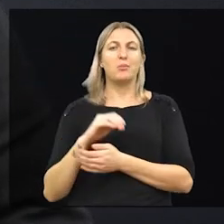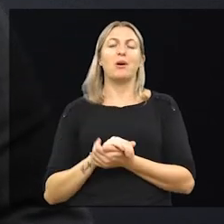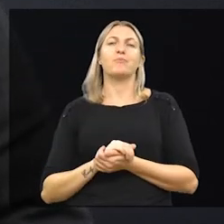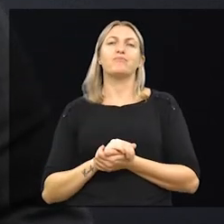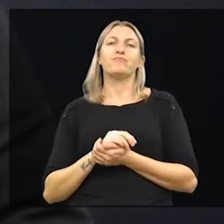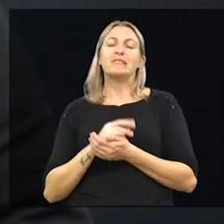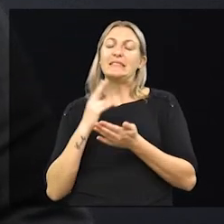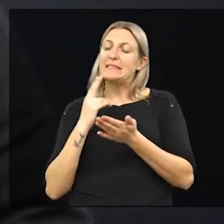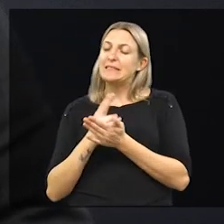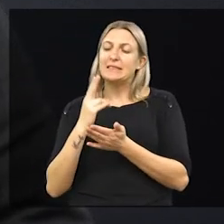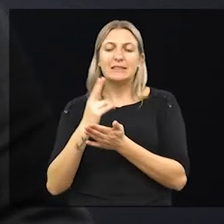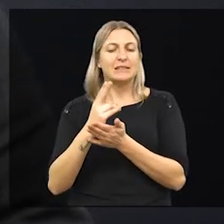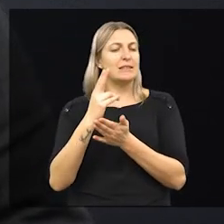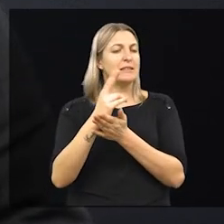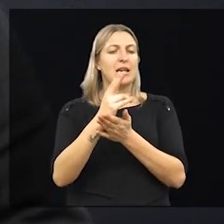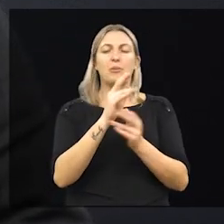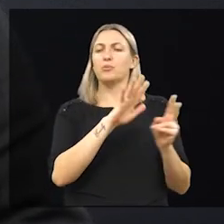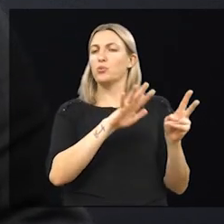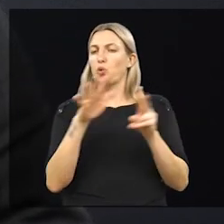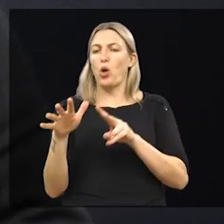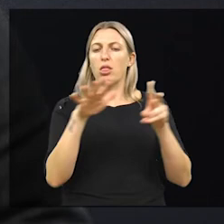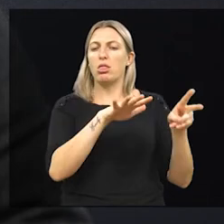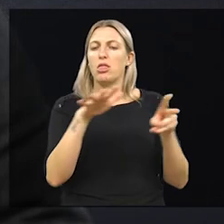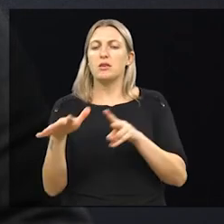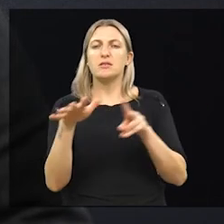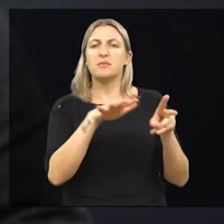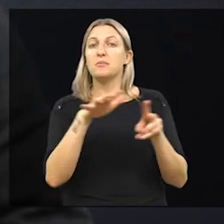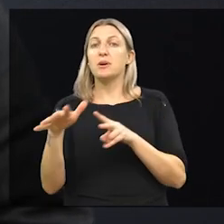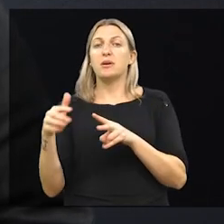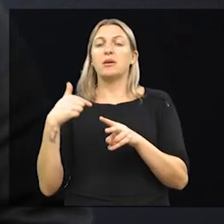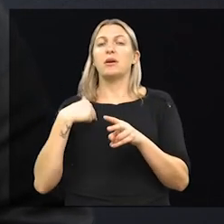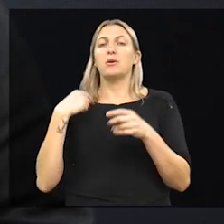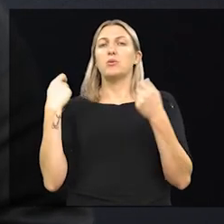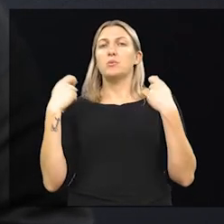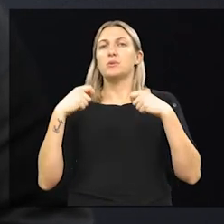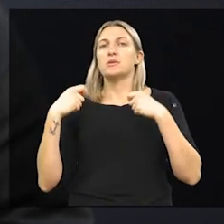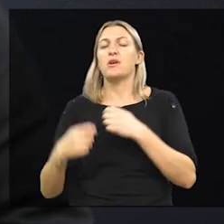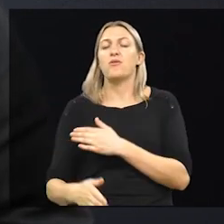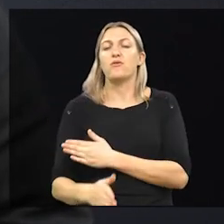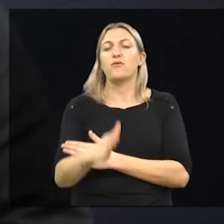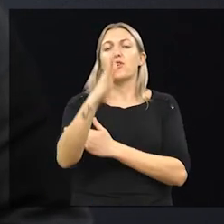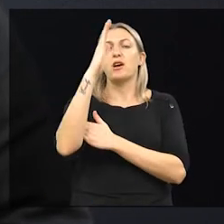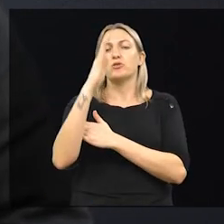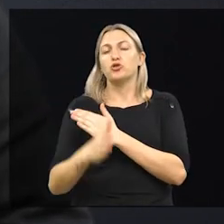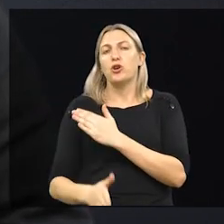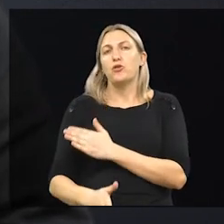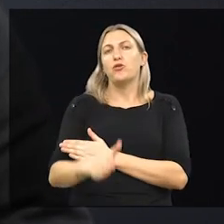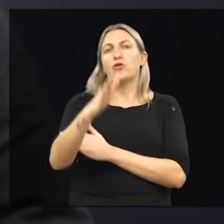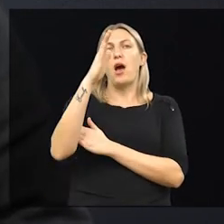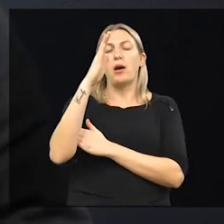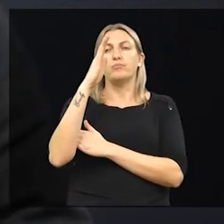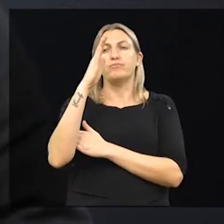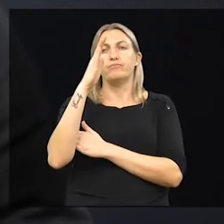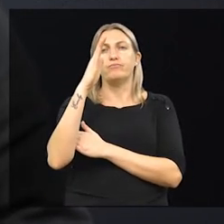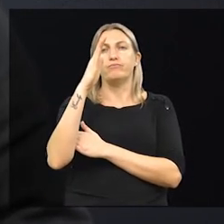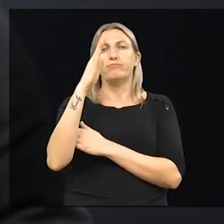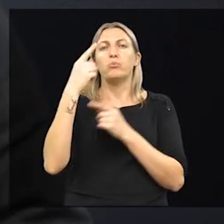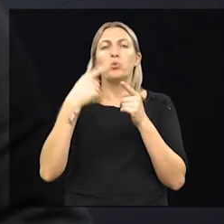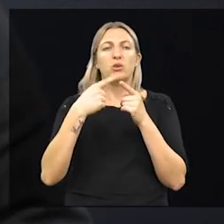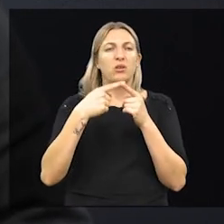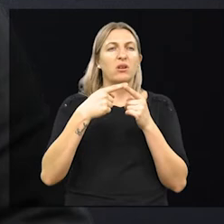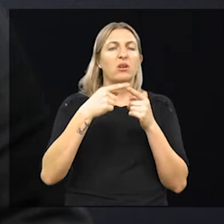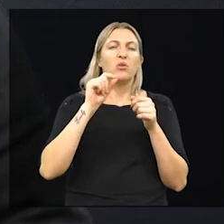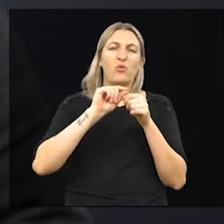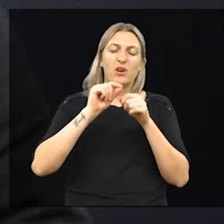onde a gente faz as disciplinas presenciais então foi bem difícil essa parte é porque a distância